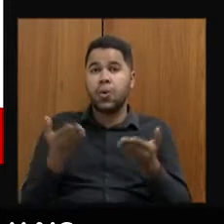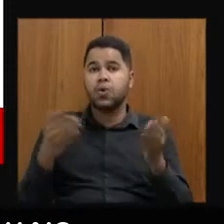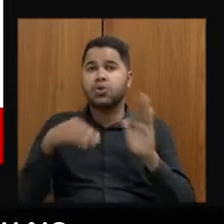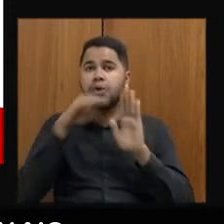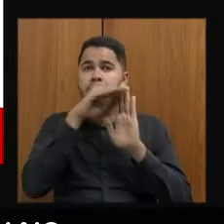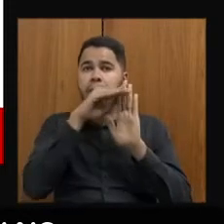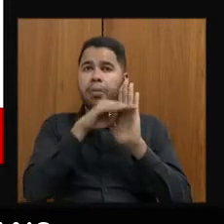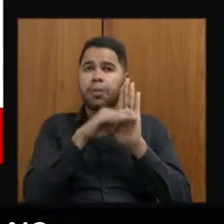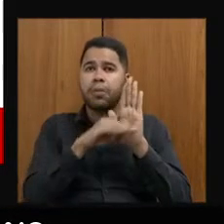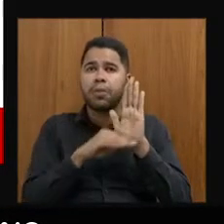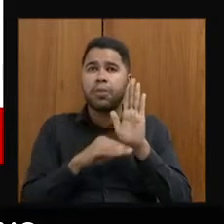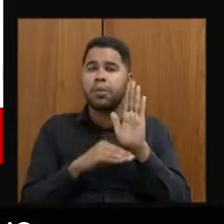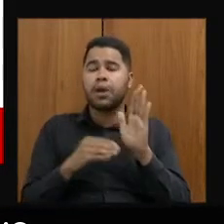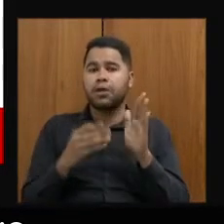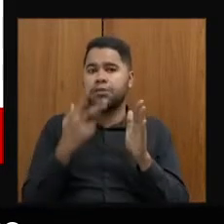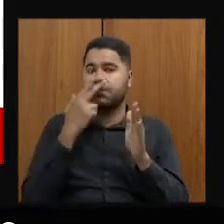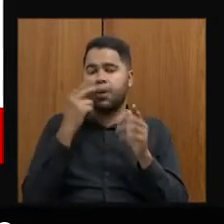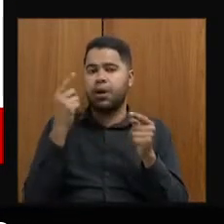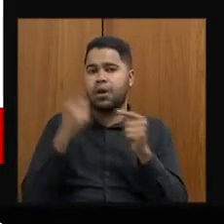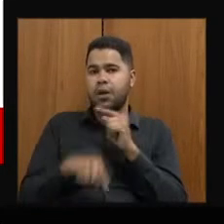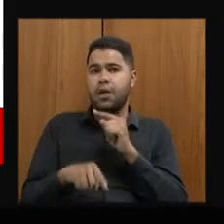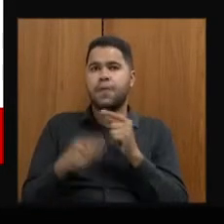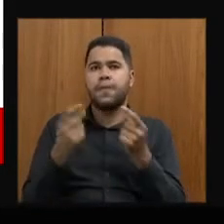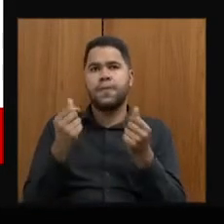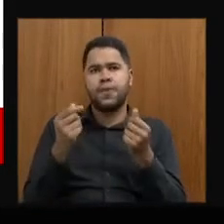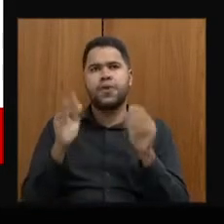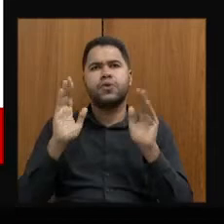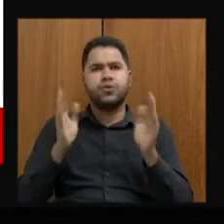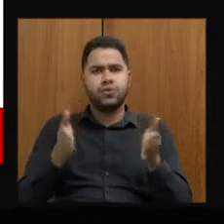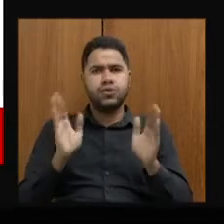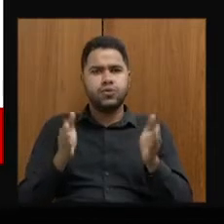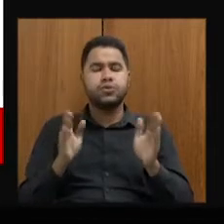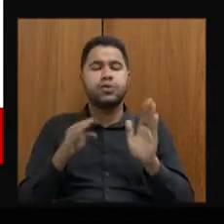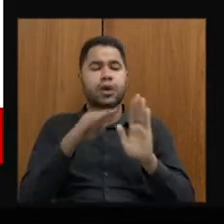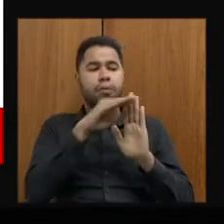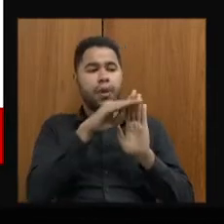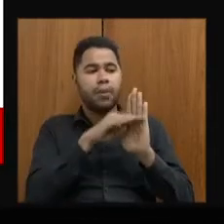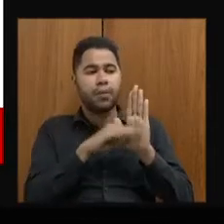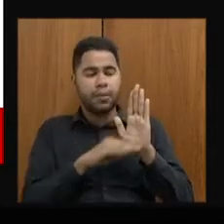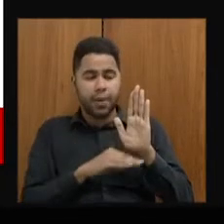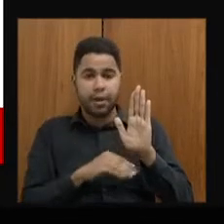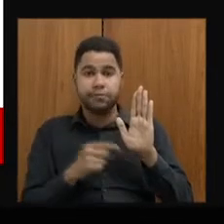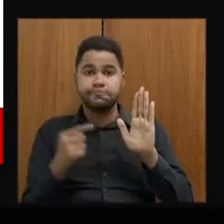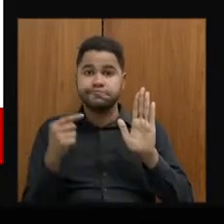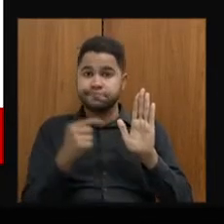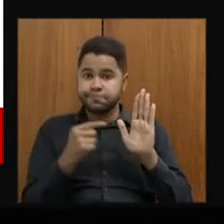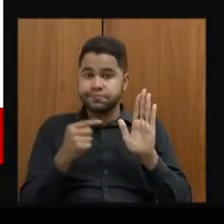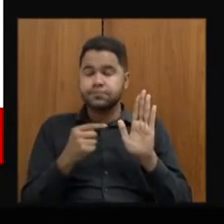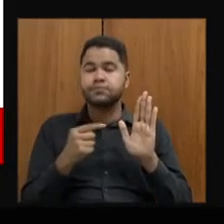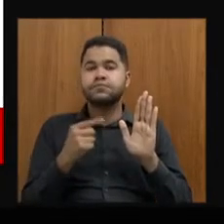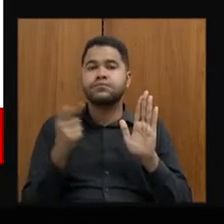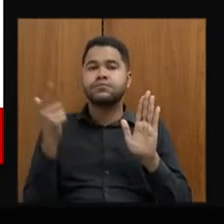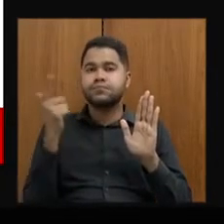escalada se proporcional de preços Nós já estamos adotando medidas para